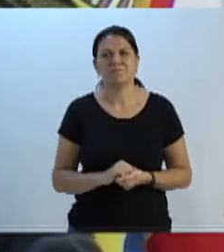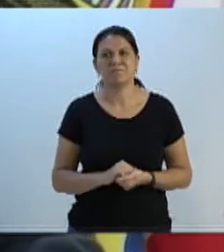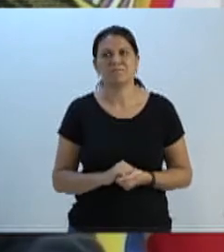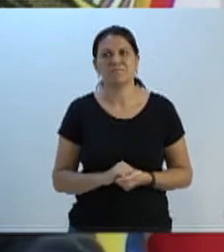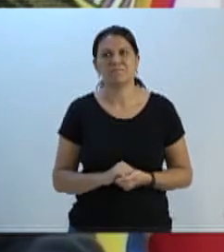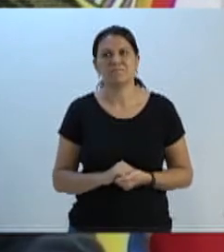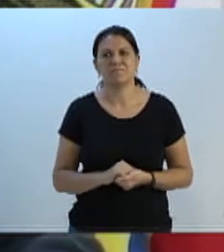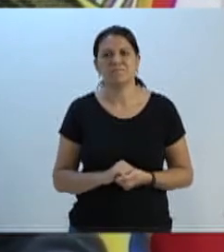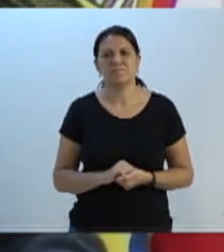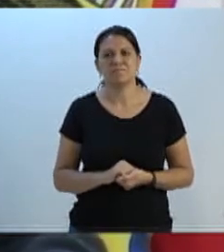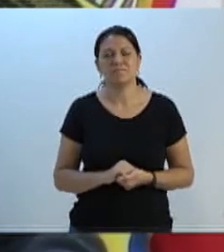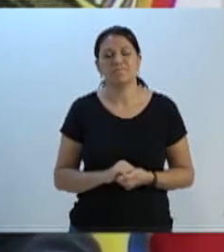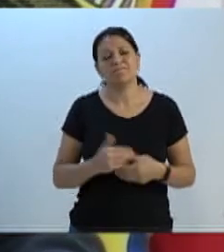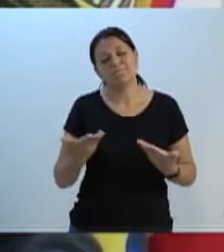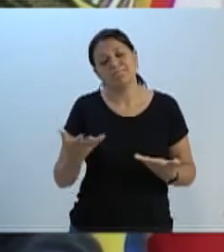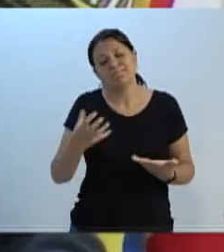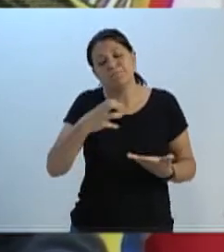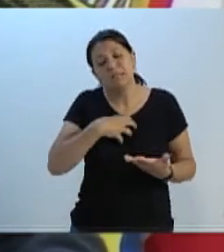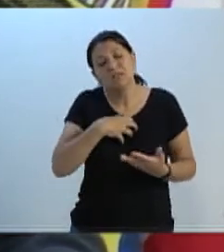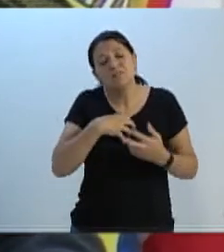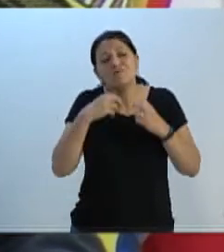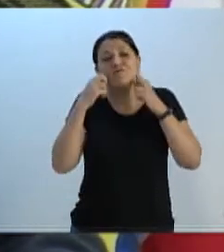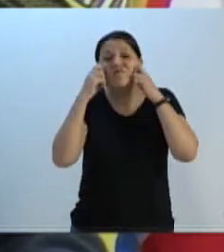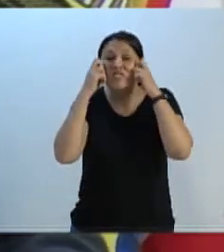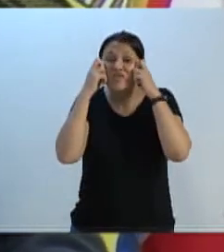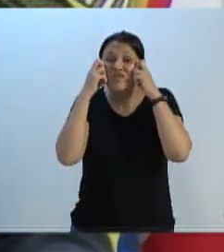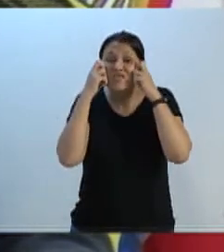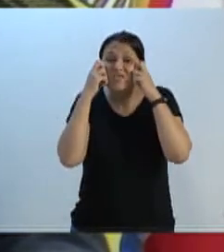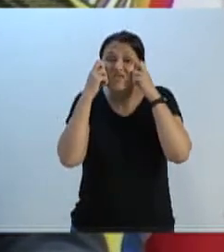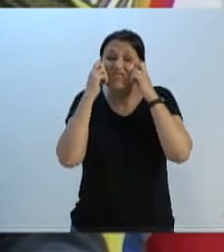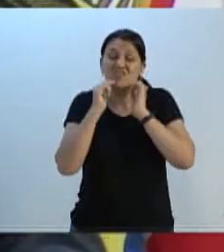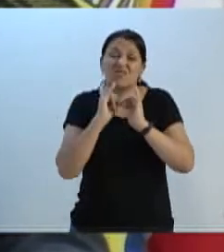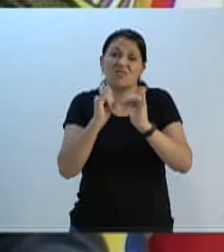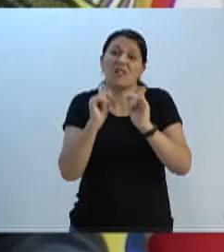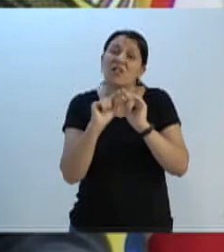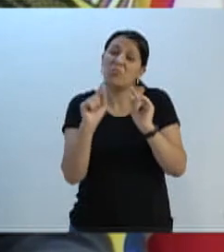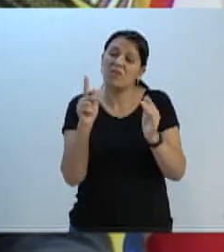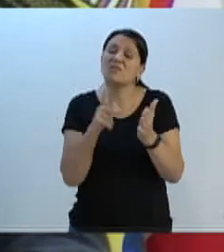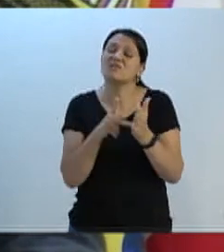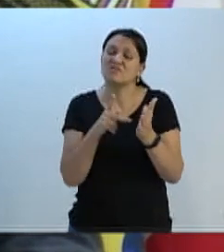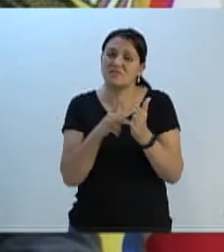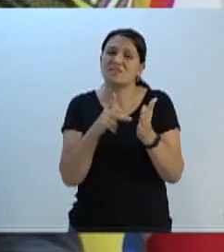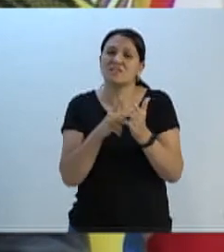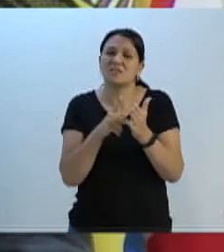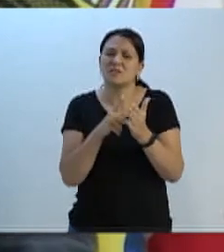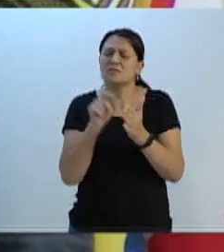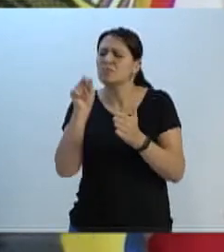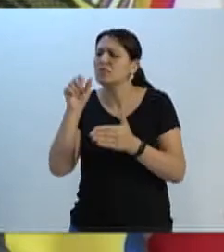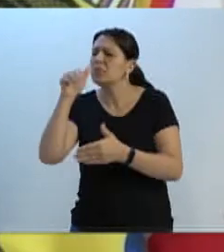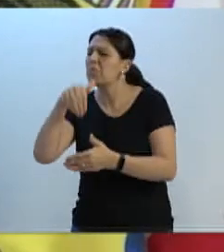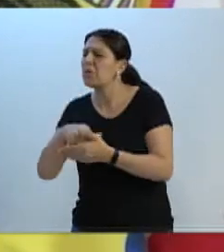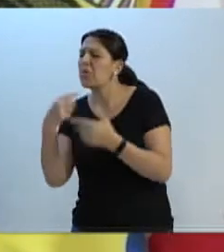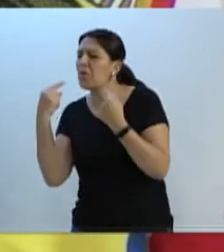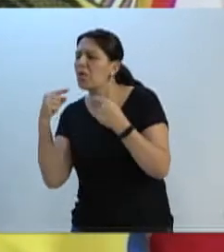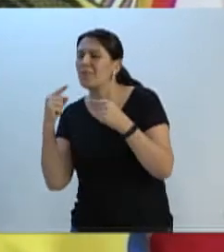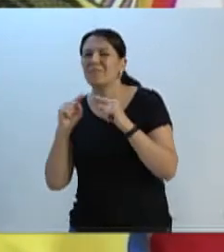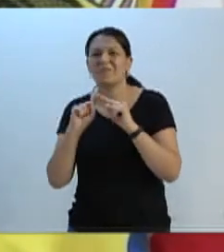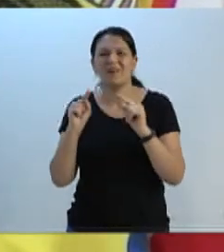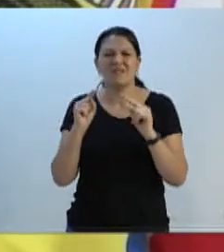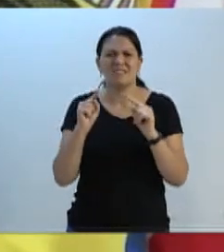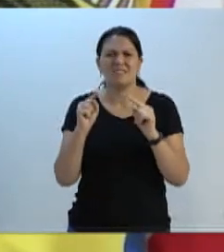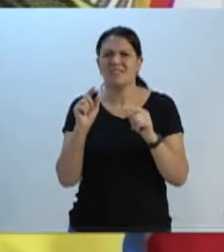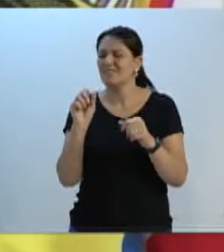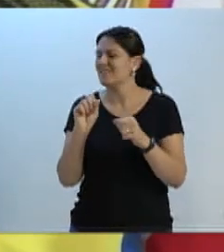Silveira. Fico envergonhado em ter que falar isso, mas é a verdade. O eleitor reclama, mas às vezes não